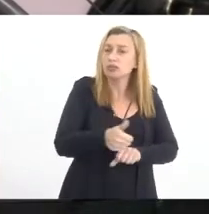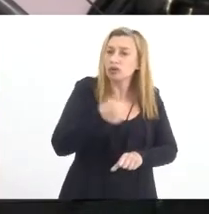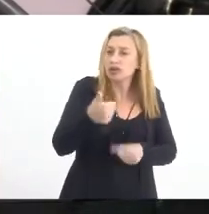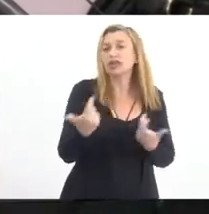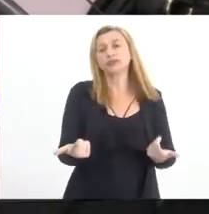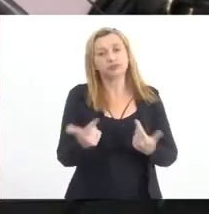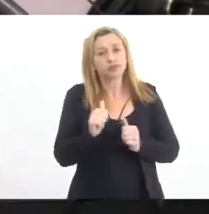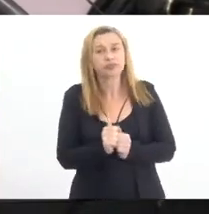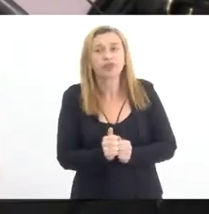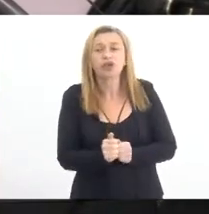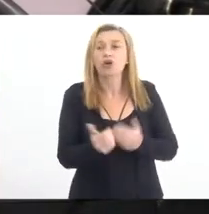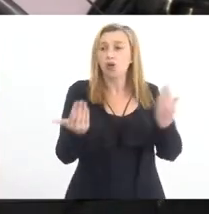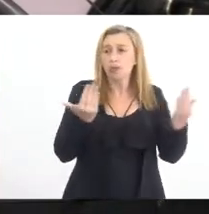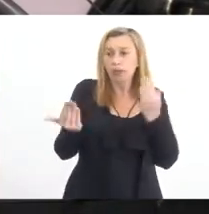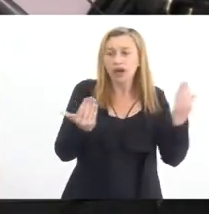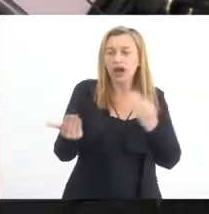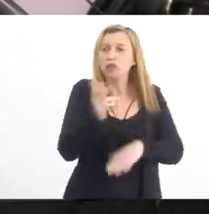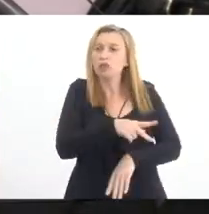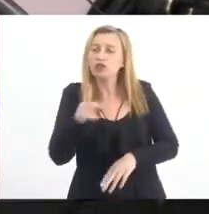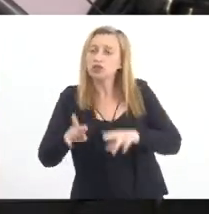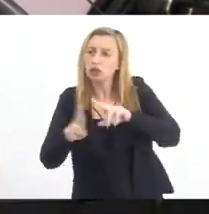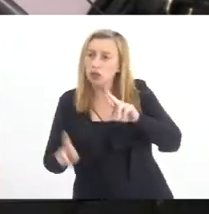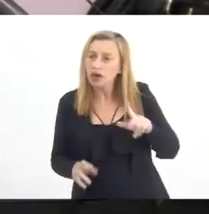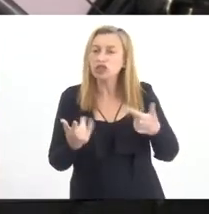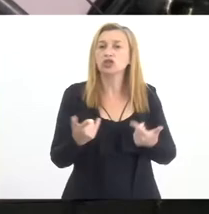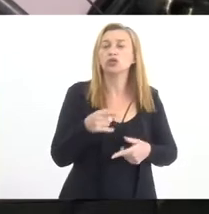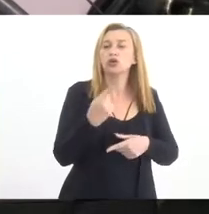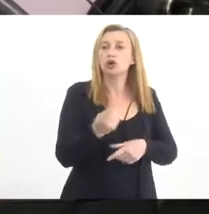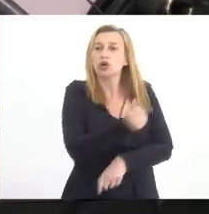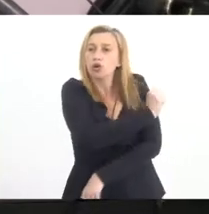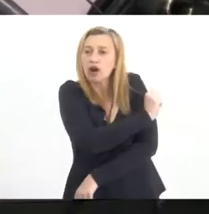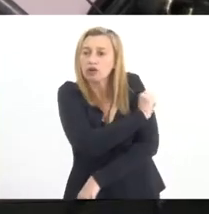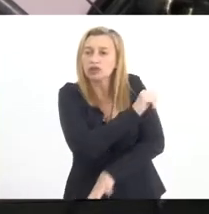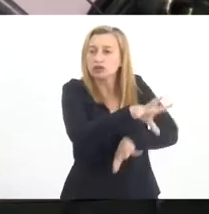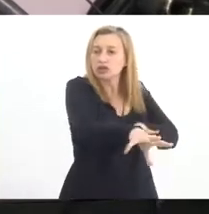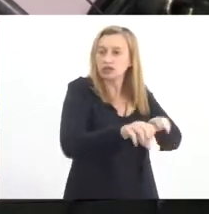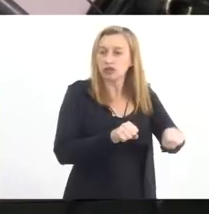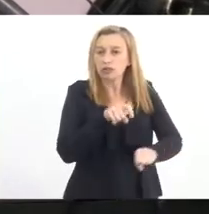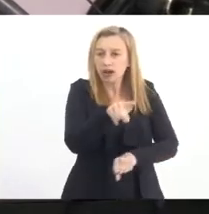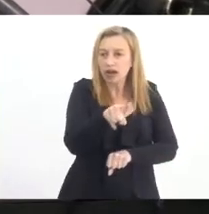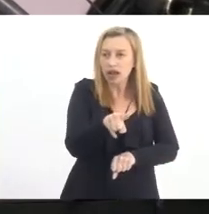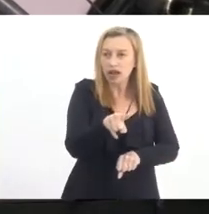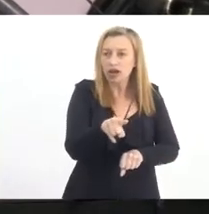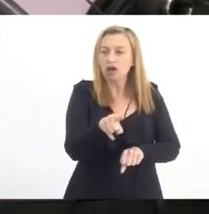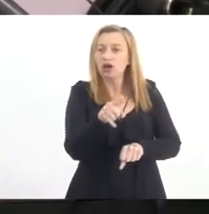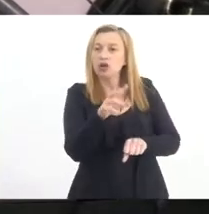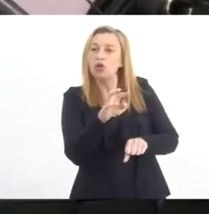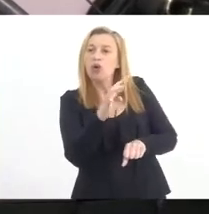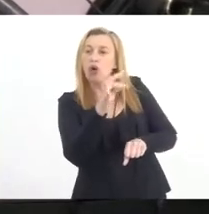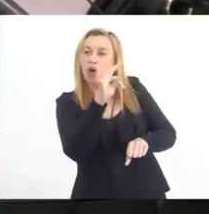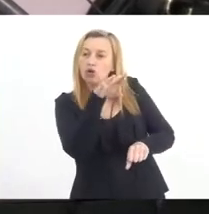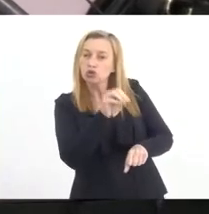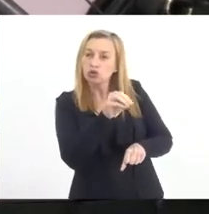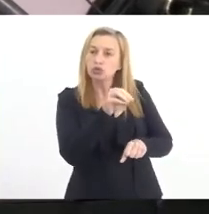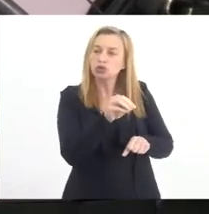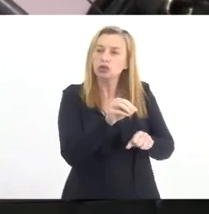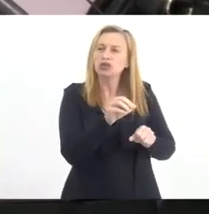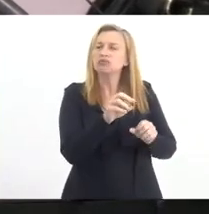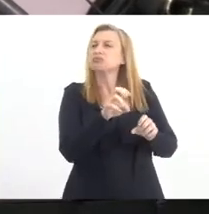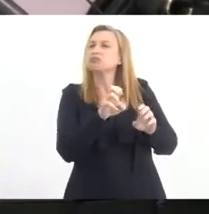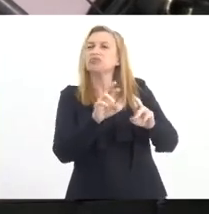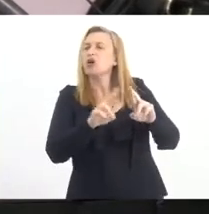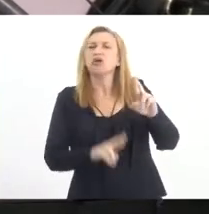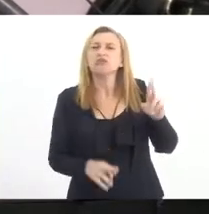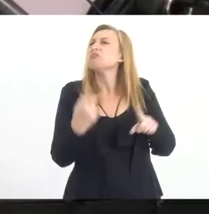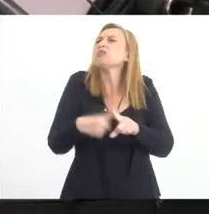equiparado a professores da UERJ, o aluno que vai se formar lá vai se formar com o rótulo da UERJ. E para que nós lutamos a vida toda pela